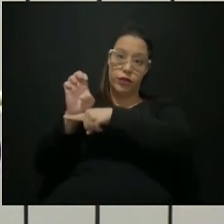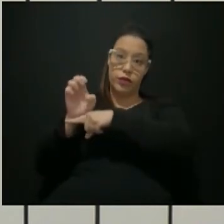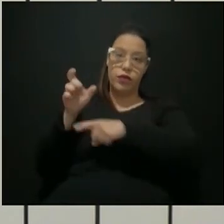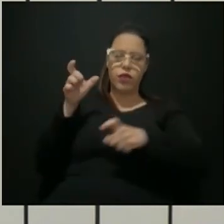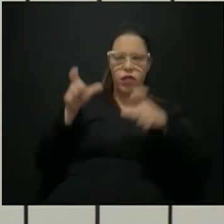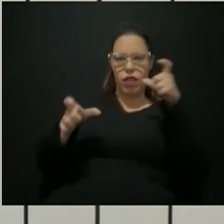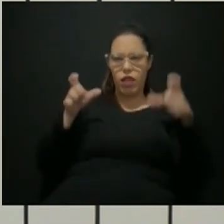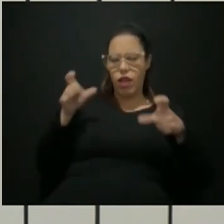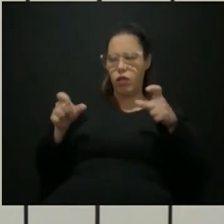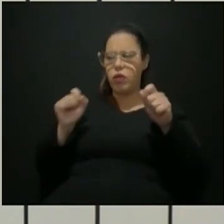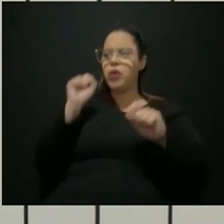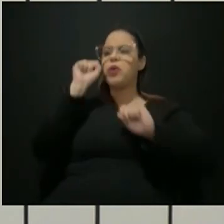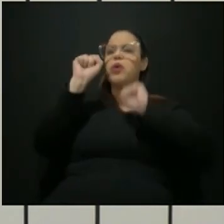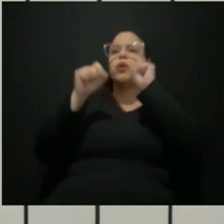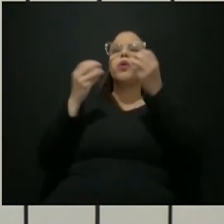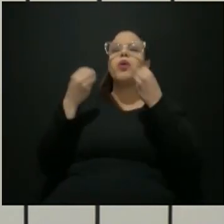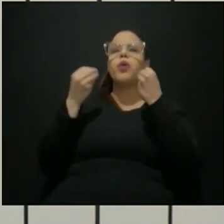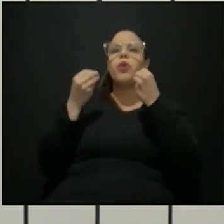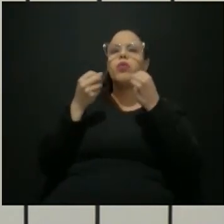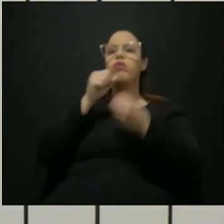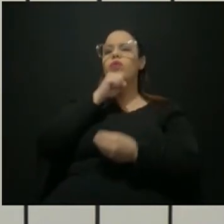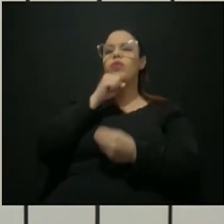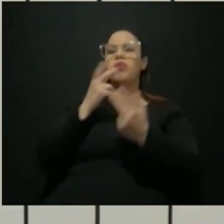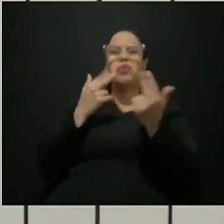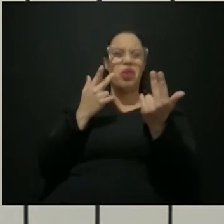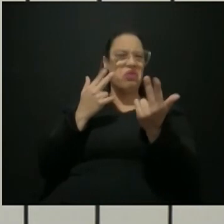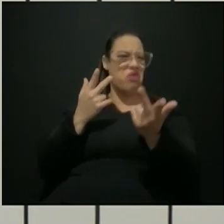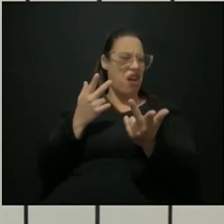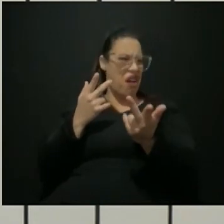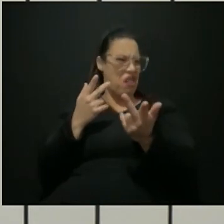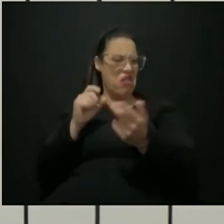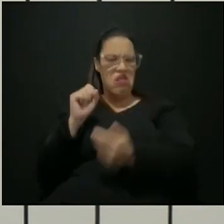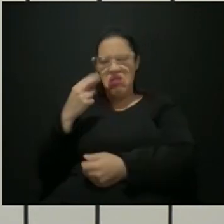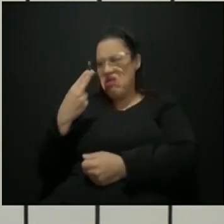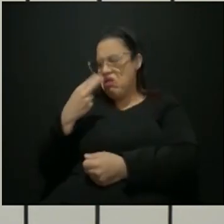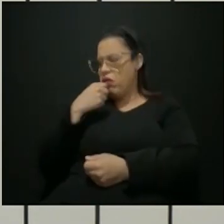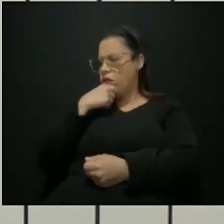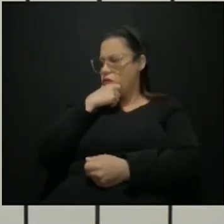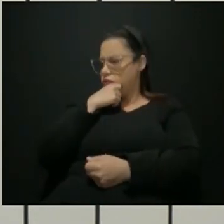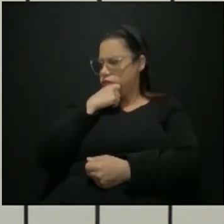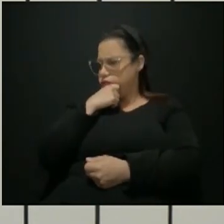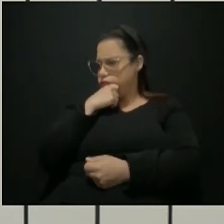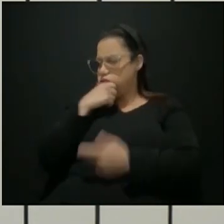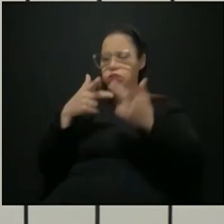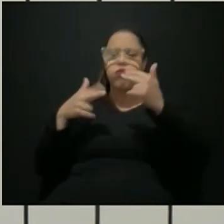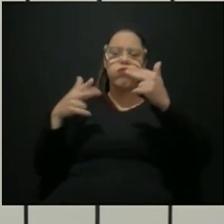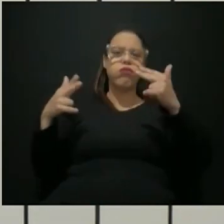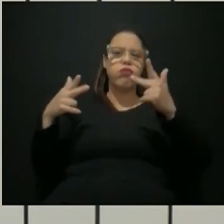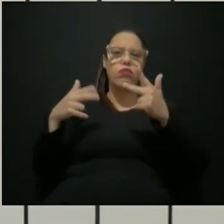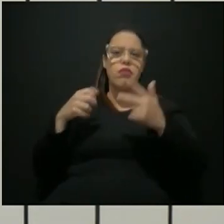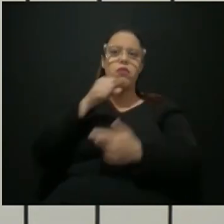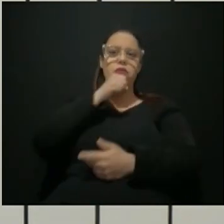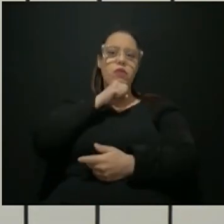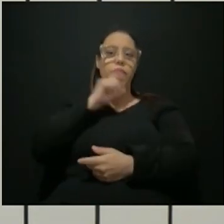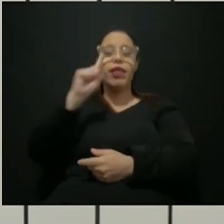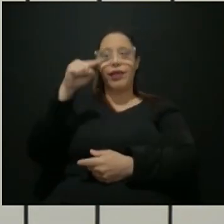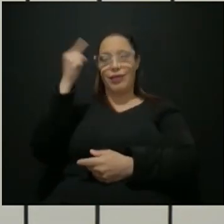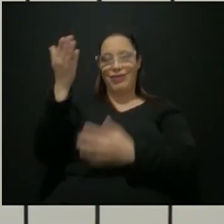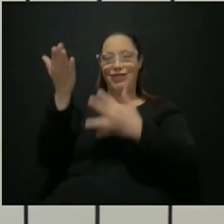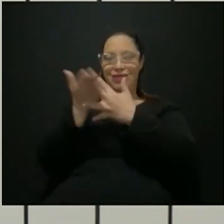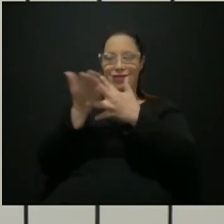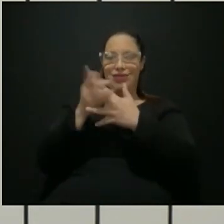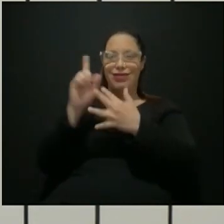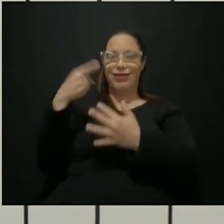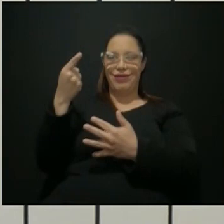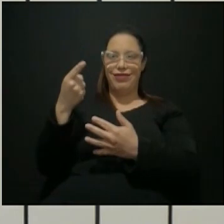gente envelhece todo mundo igual ou tem diferença no envelhecimento? Daqui a pouquinho, depois do intervalo comercial,